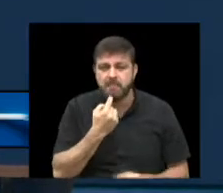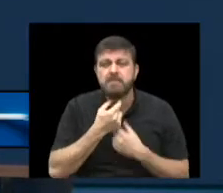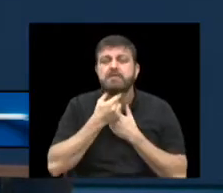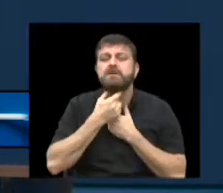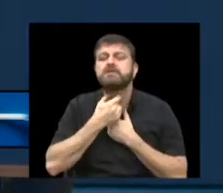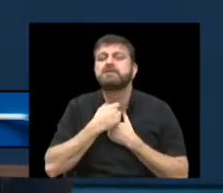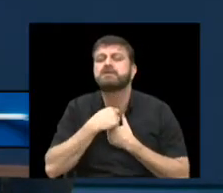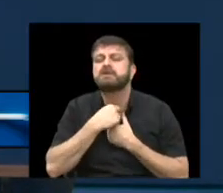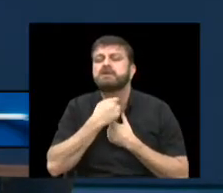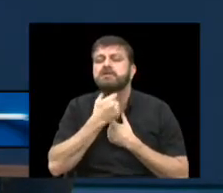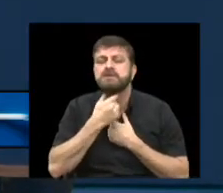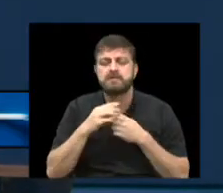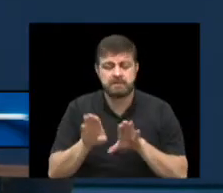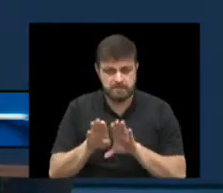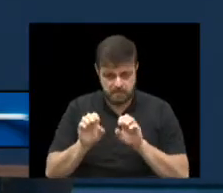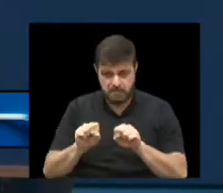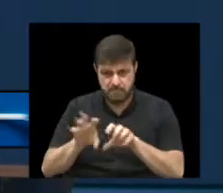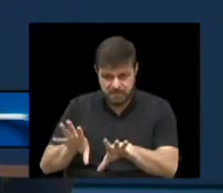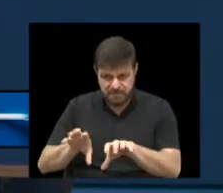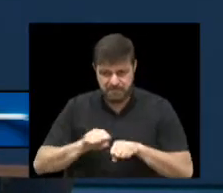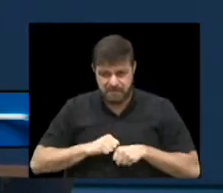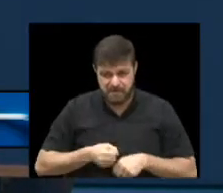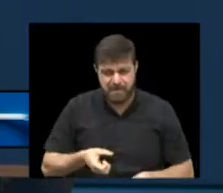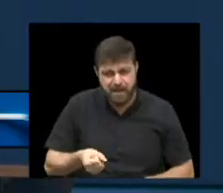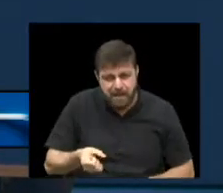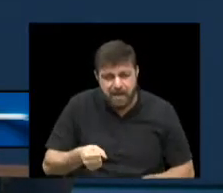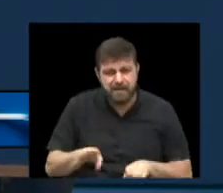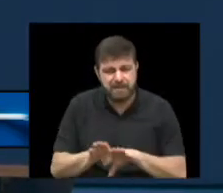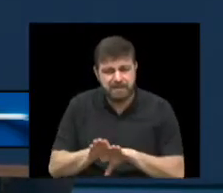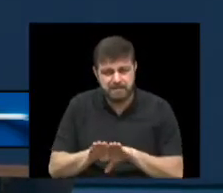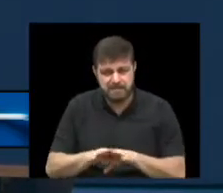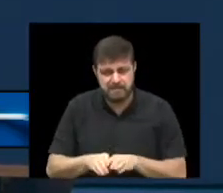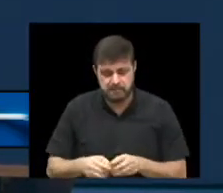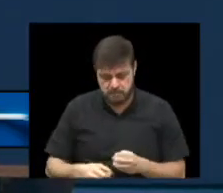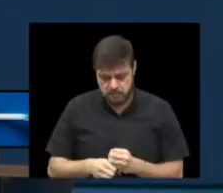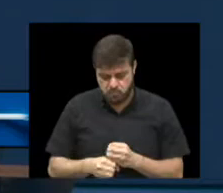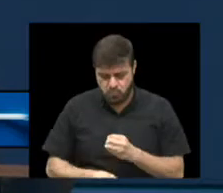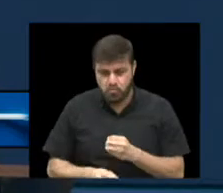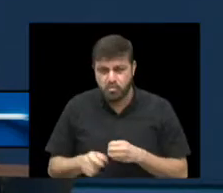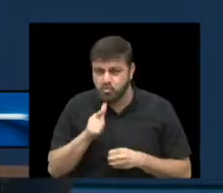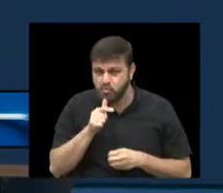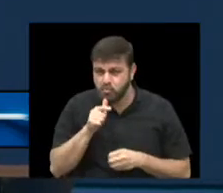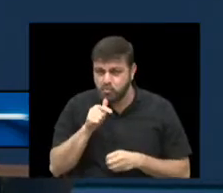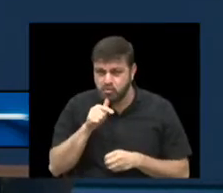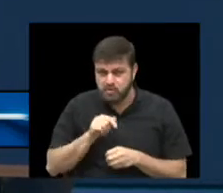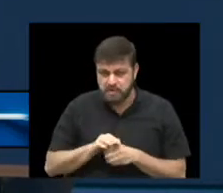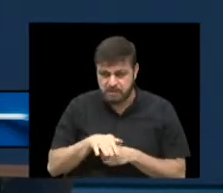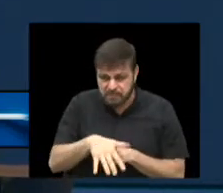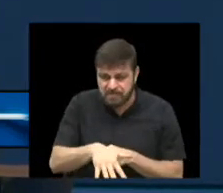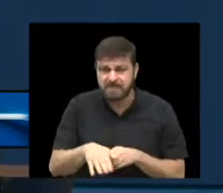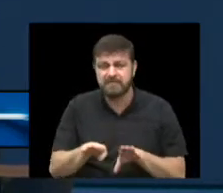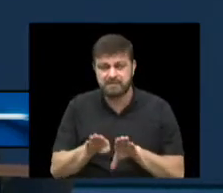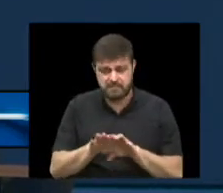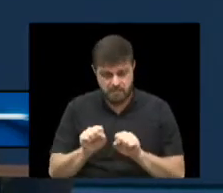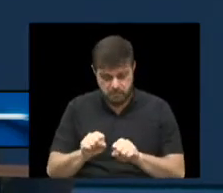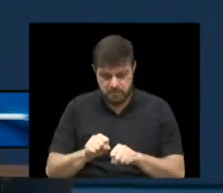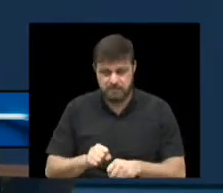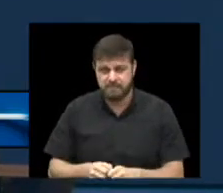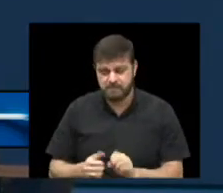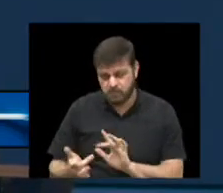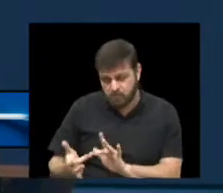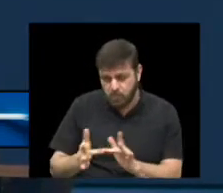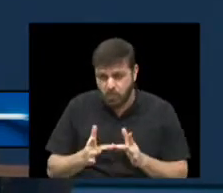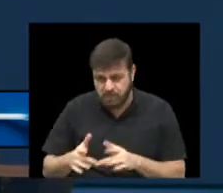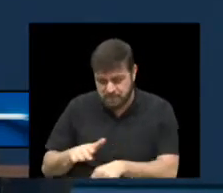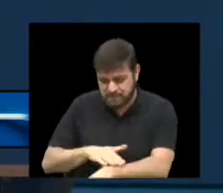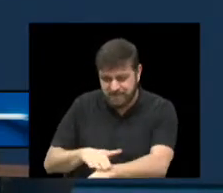vias respiratórias como um todo, ânus, reto e também a uretra. ele é transmitido pelo contato direto com a pele e o